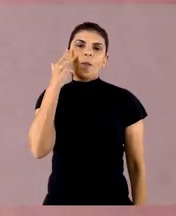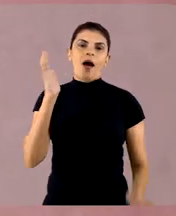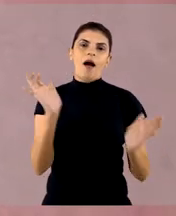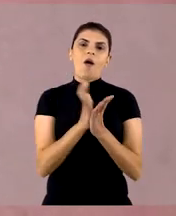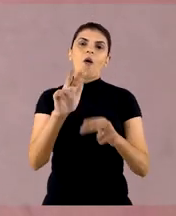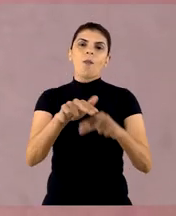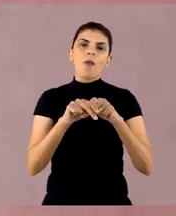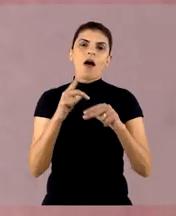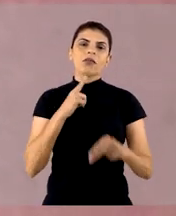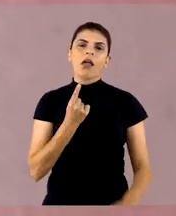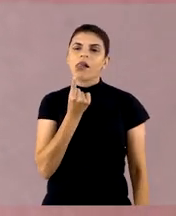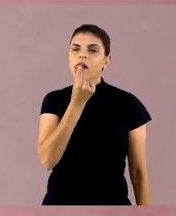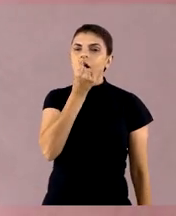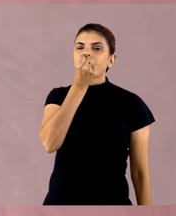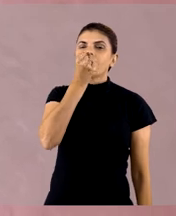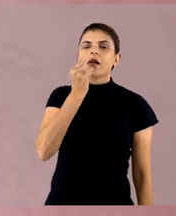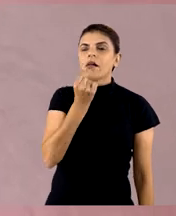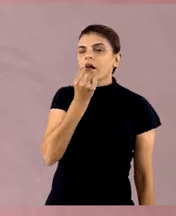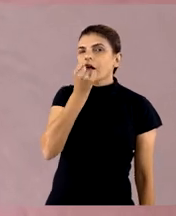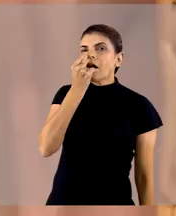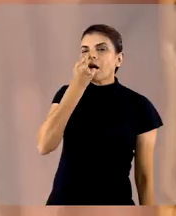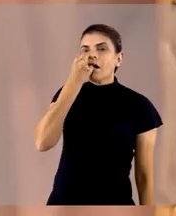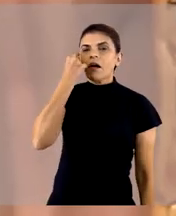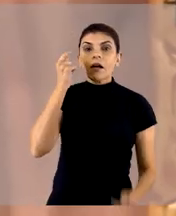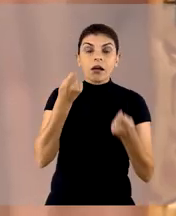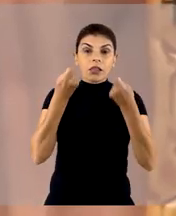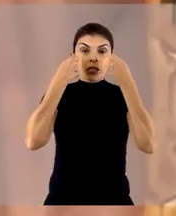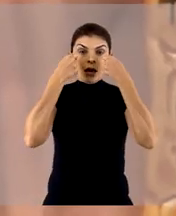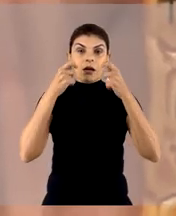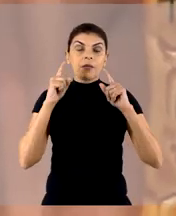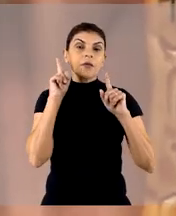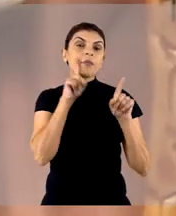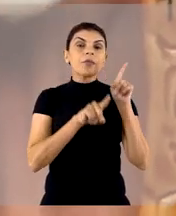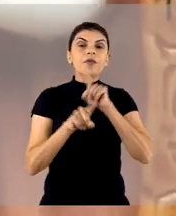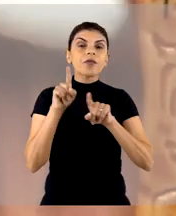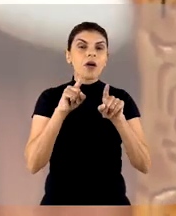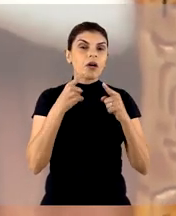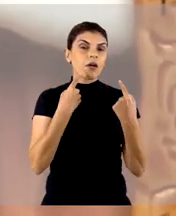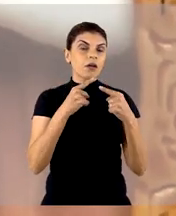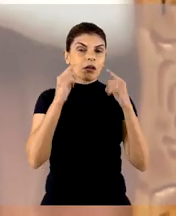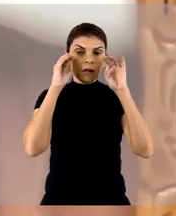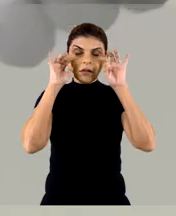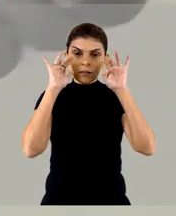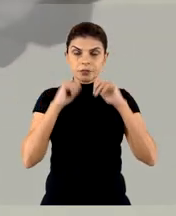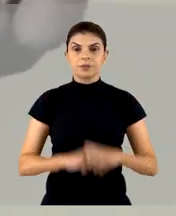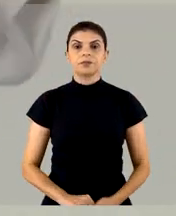normal à inserção do cotonete nasofaríngeo.